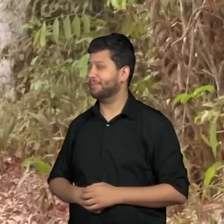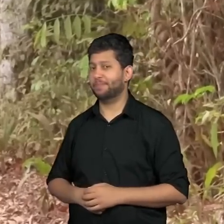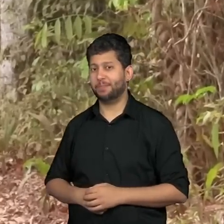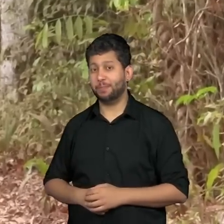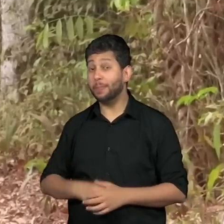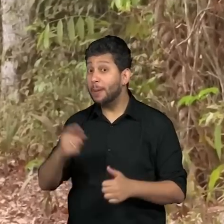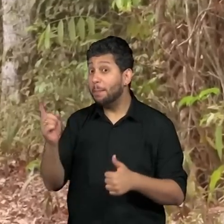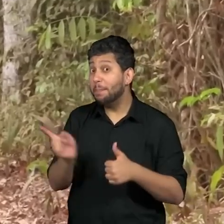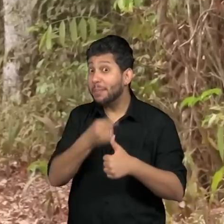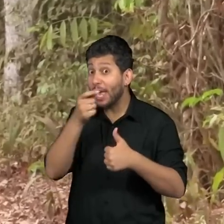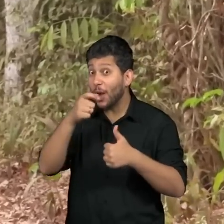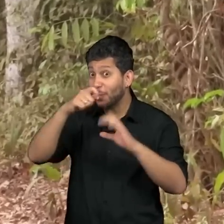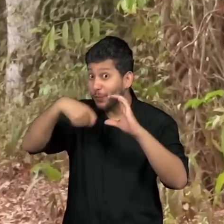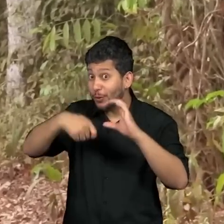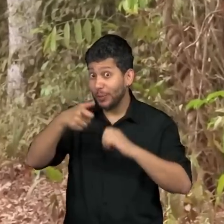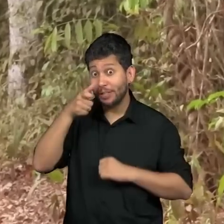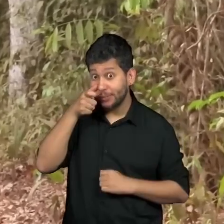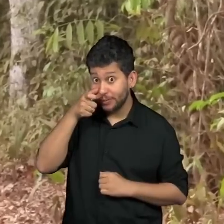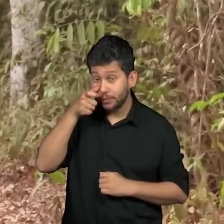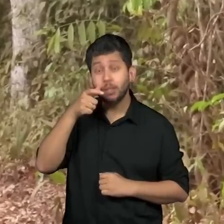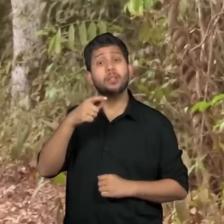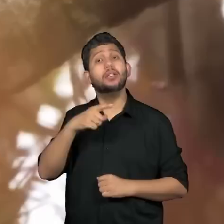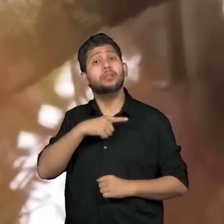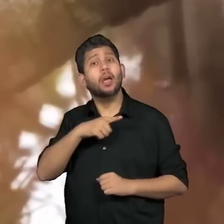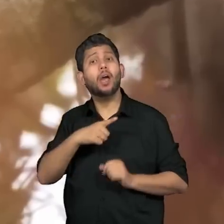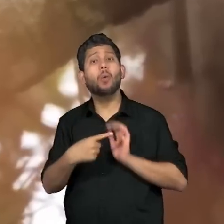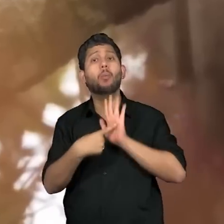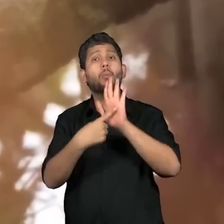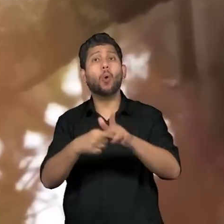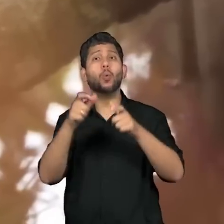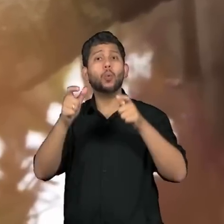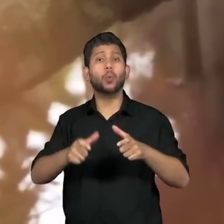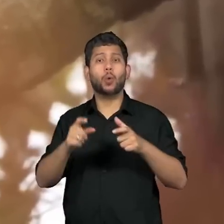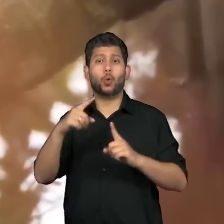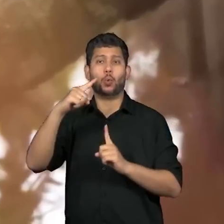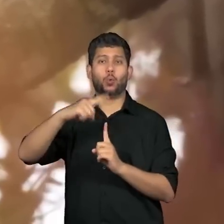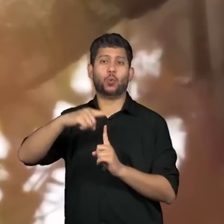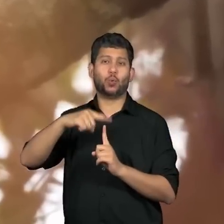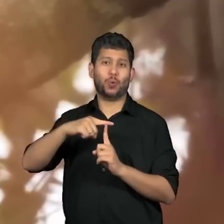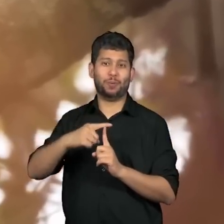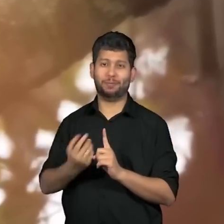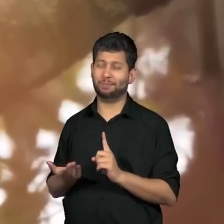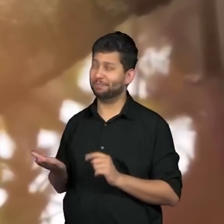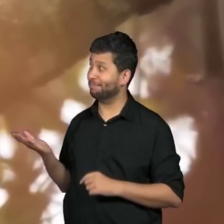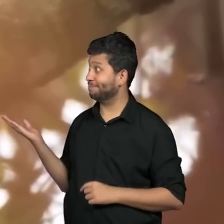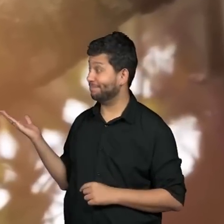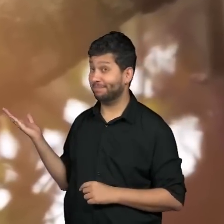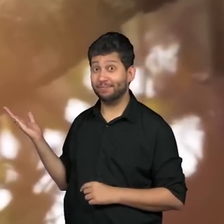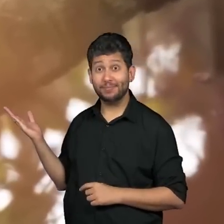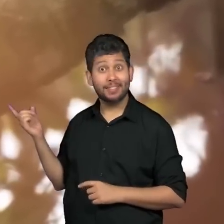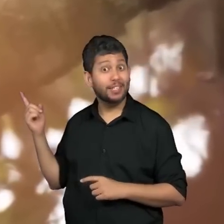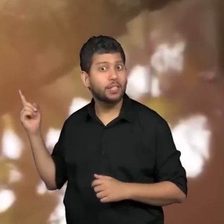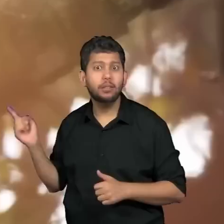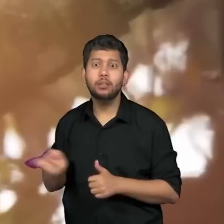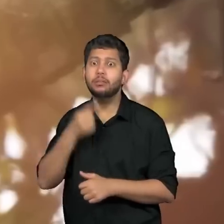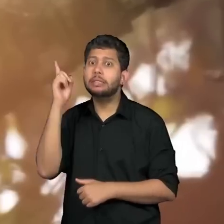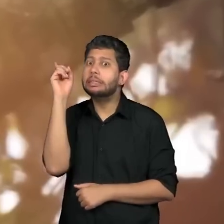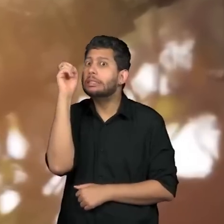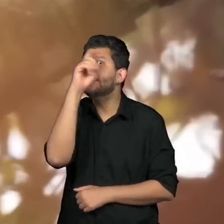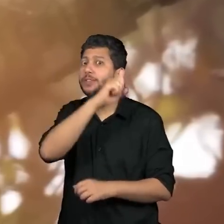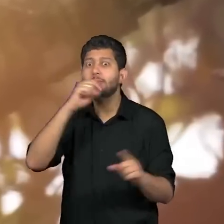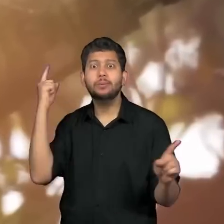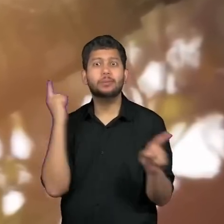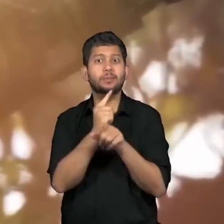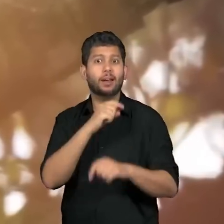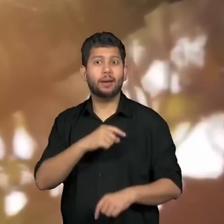No primeiro episódio, por exemplo, a expedição passa pelo Tocantins, onde registra uma raridade,